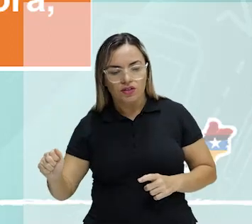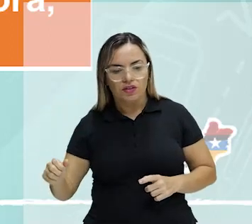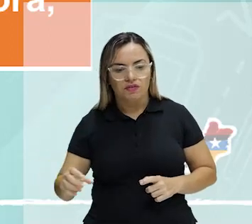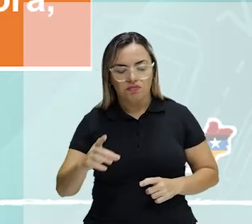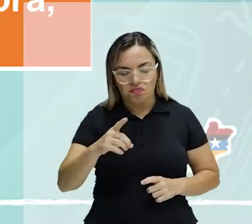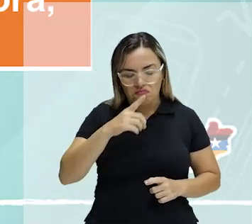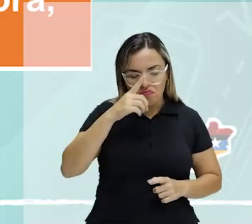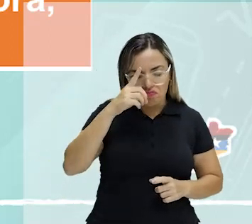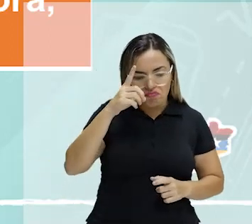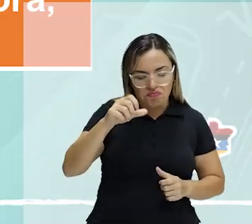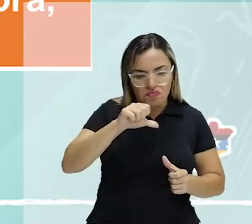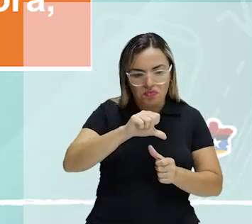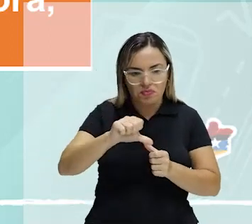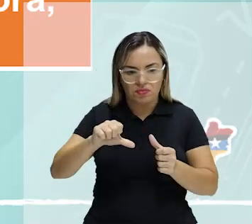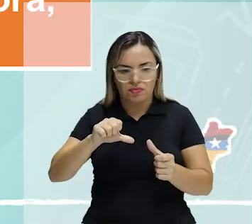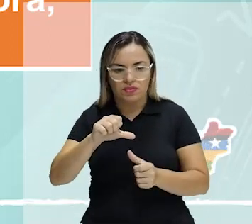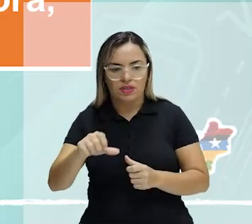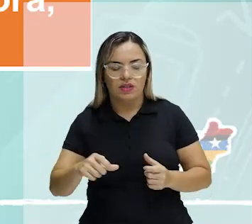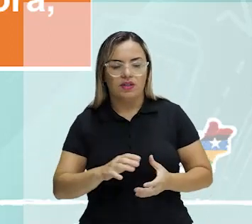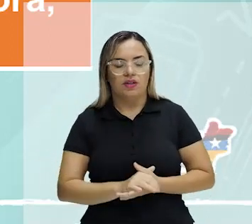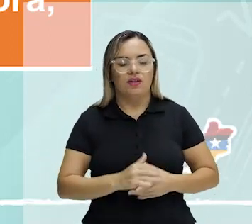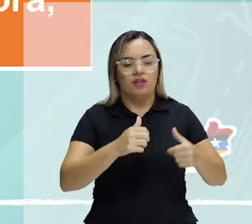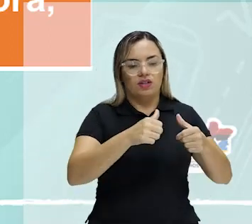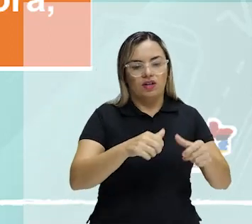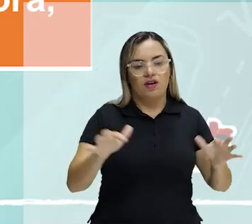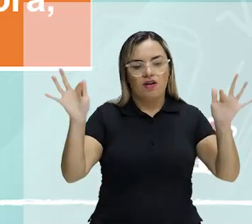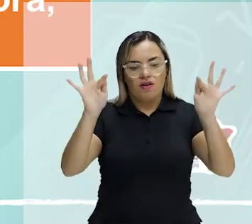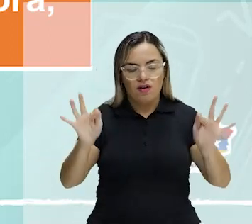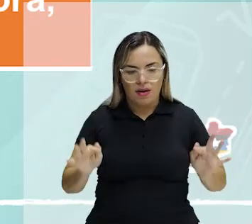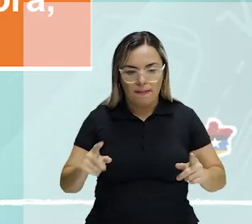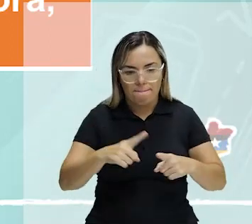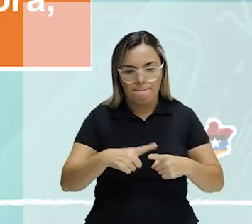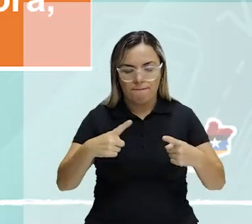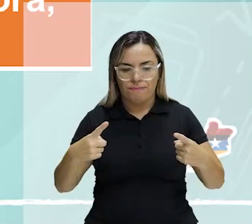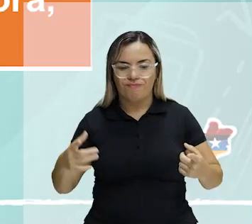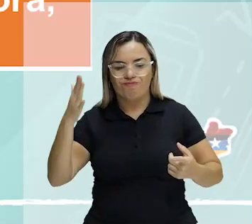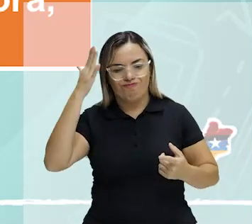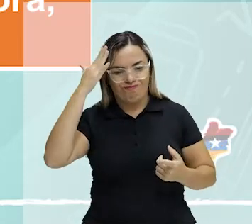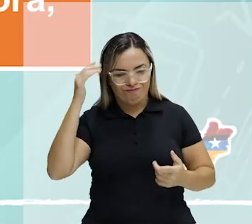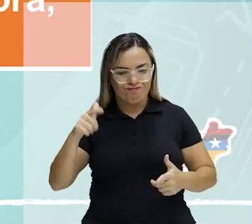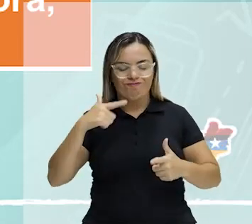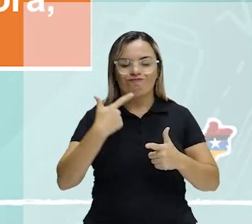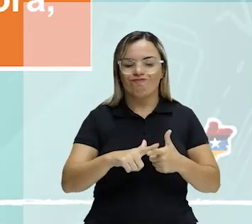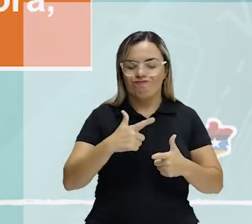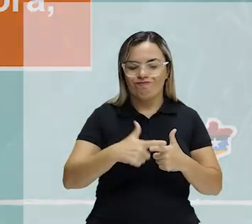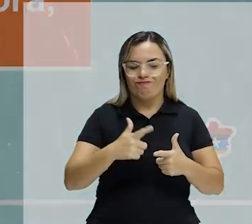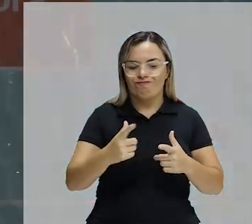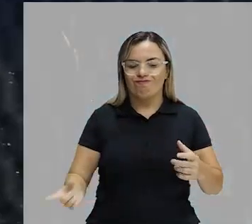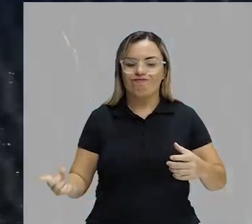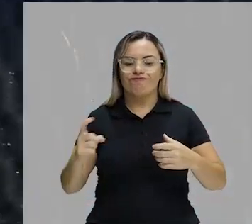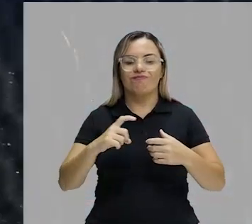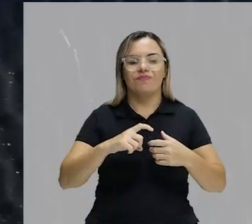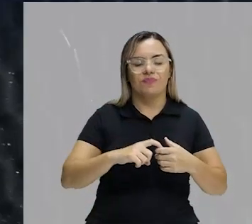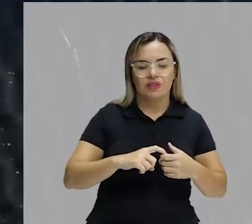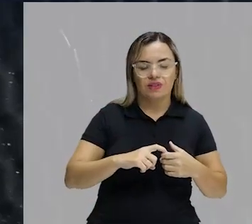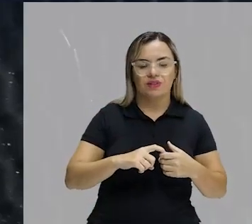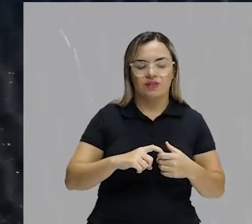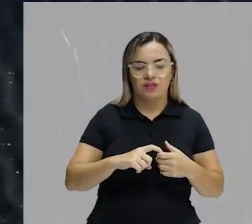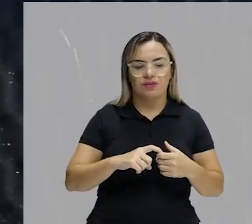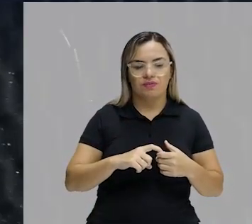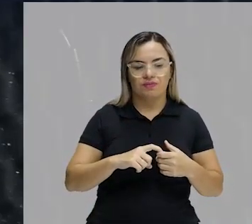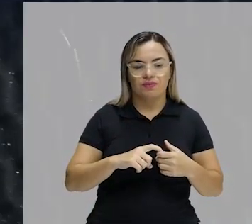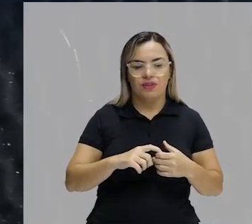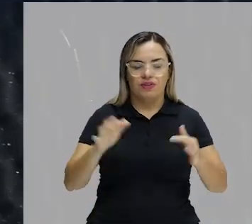Estava feliz, mas sabia que os problemas viriam. Quer dizer, essa felicidade ia